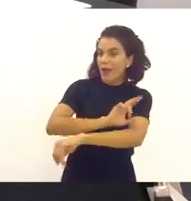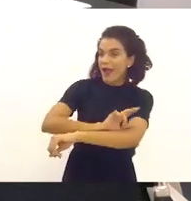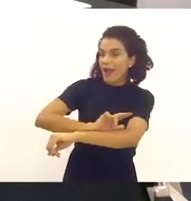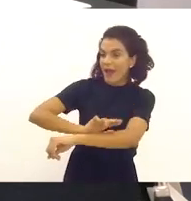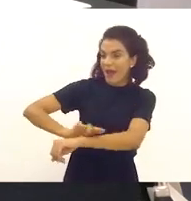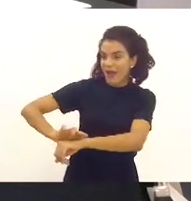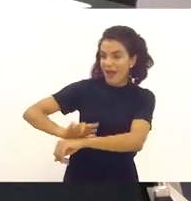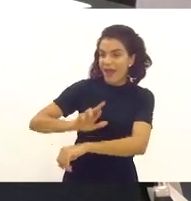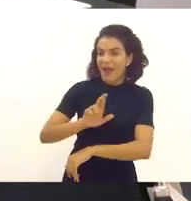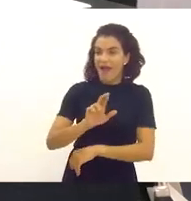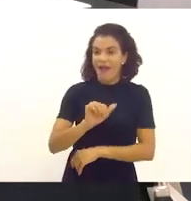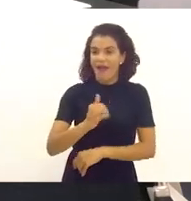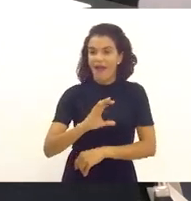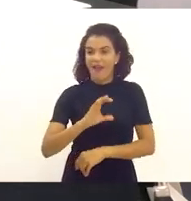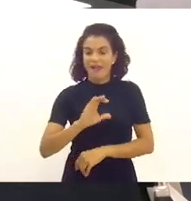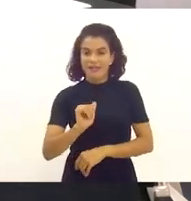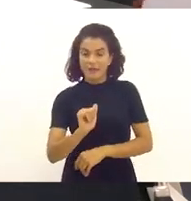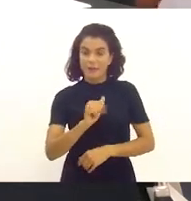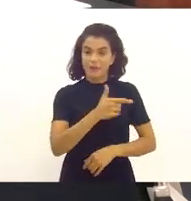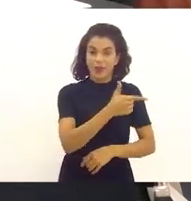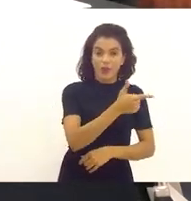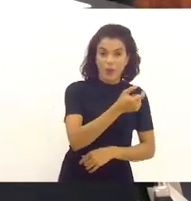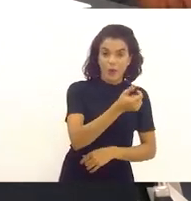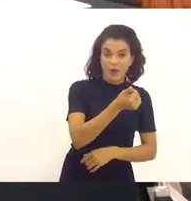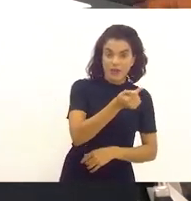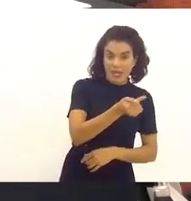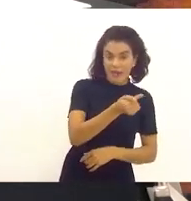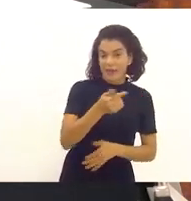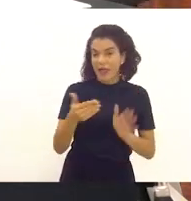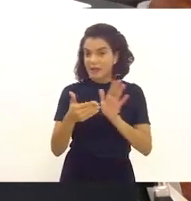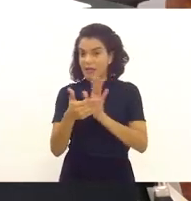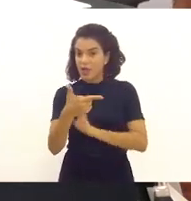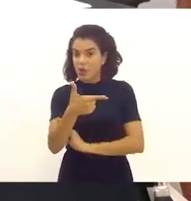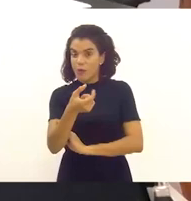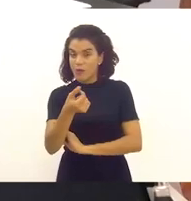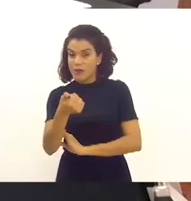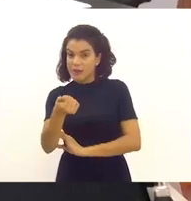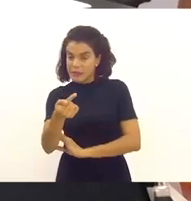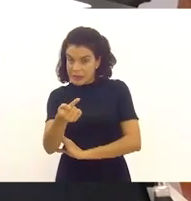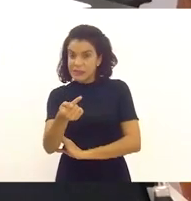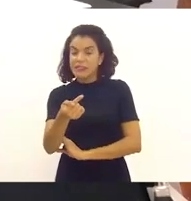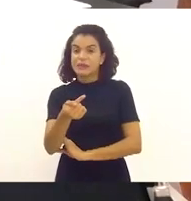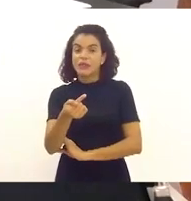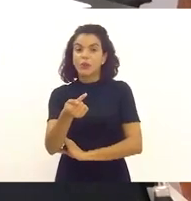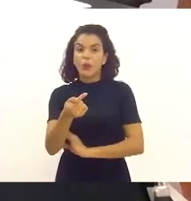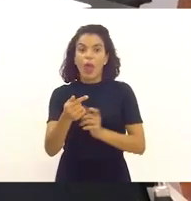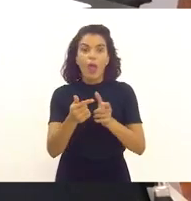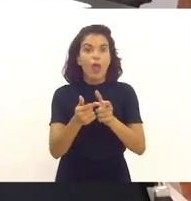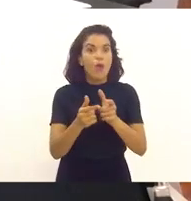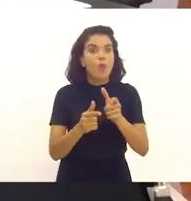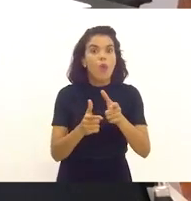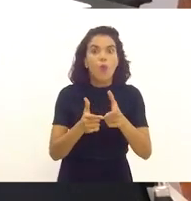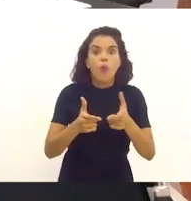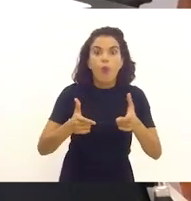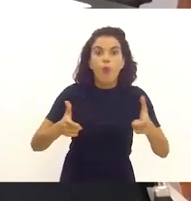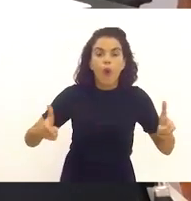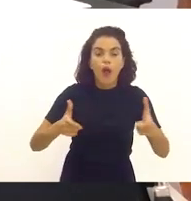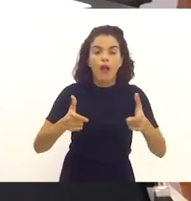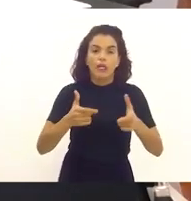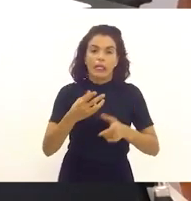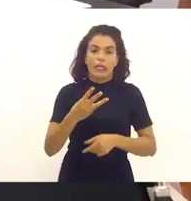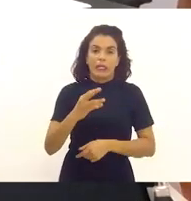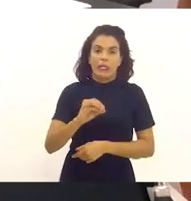a gente teve de 2007 a 2017 um aumento expressivo de